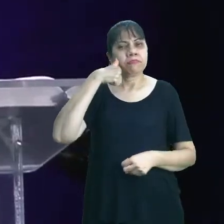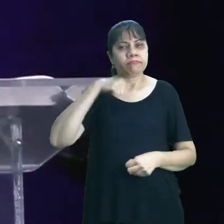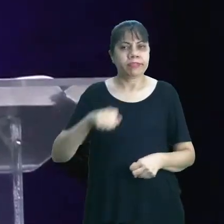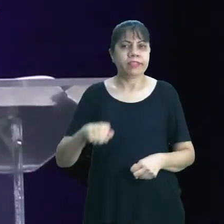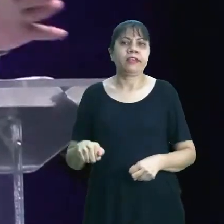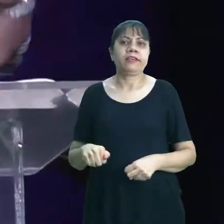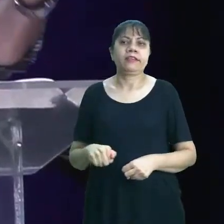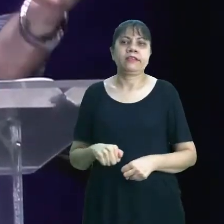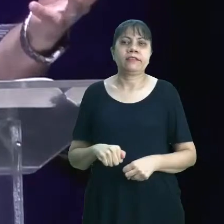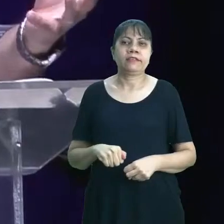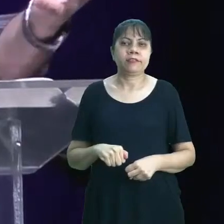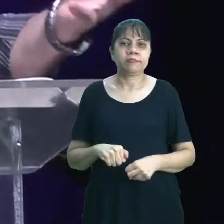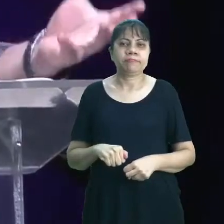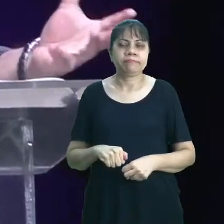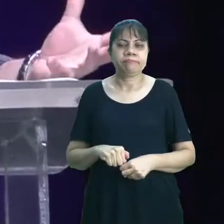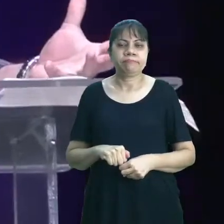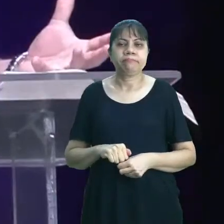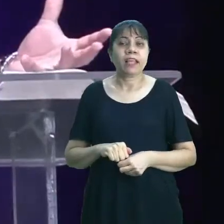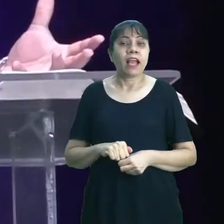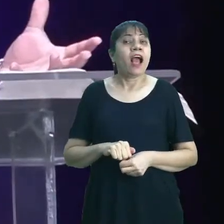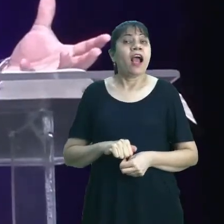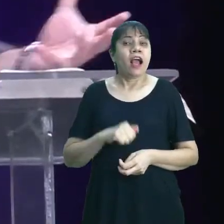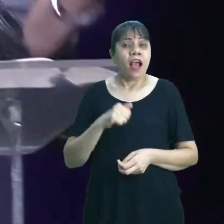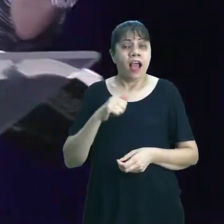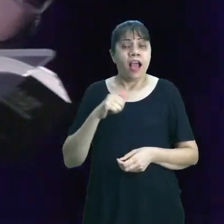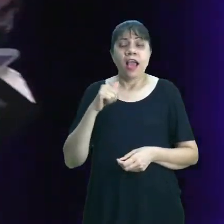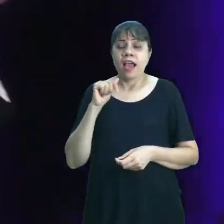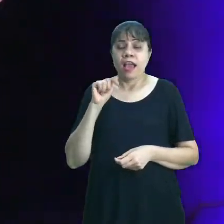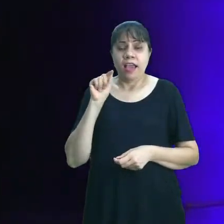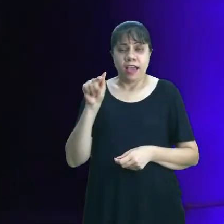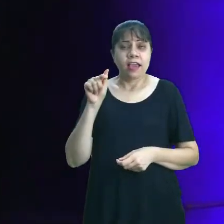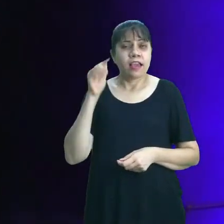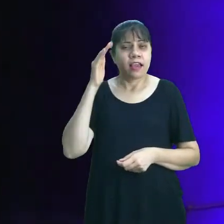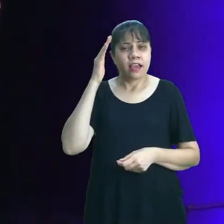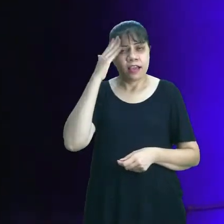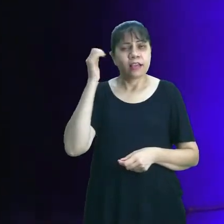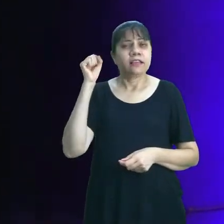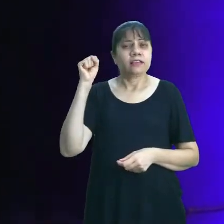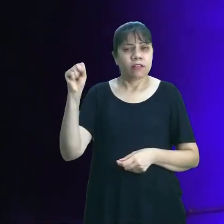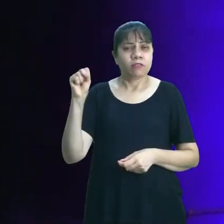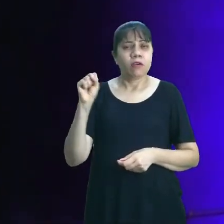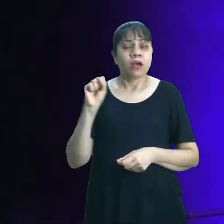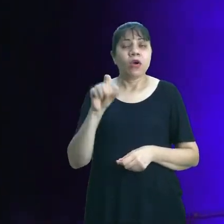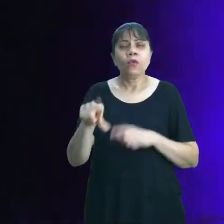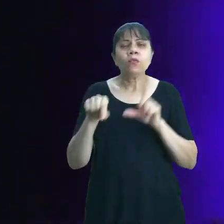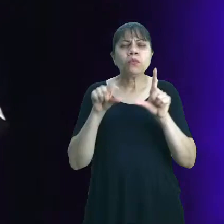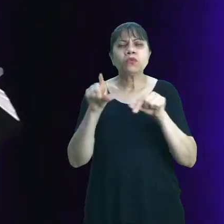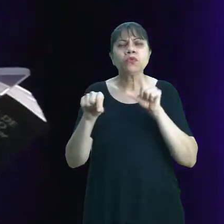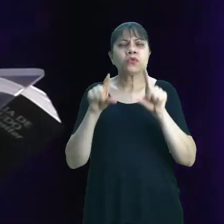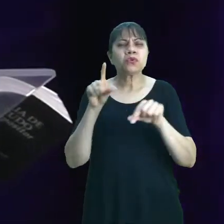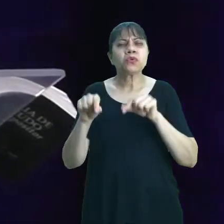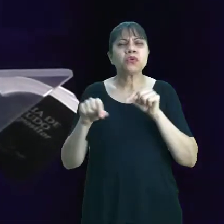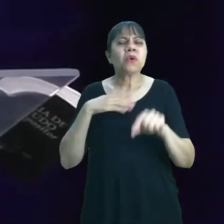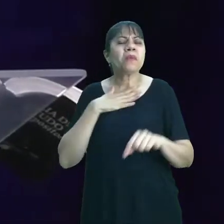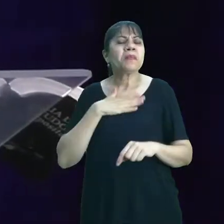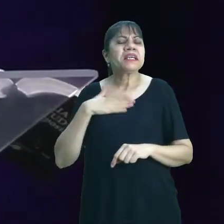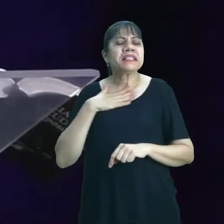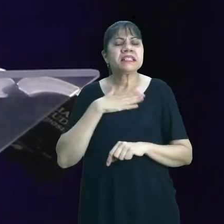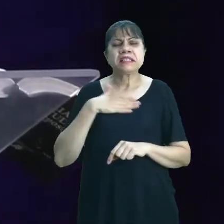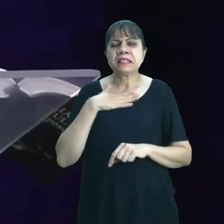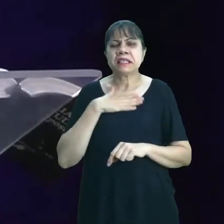É interessante que ele buscou, de alguma forma, a satisfação tão almejada da